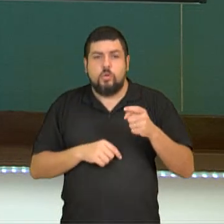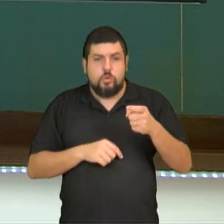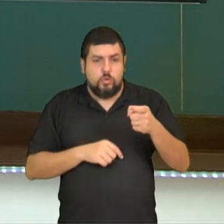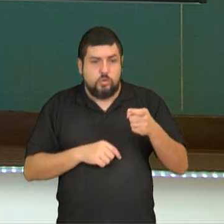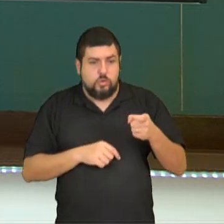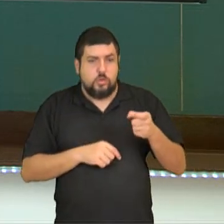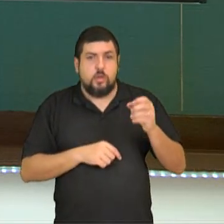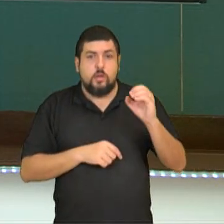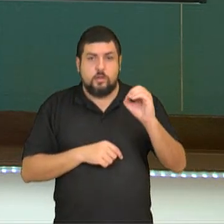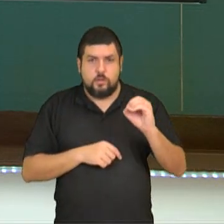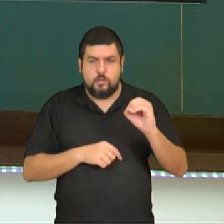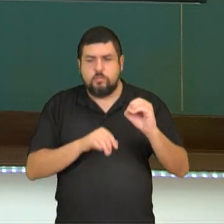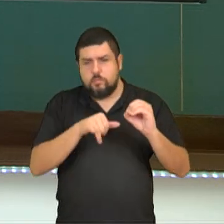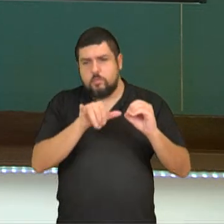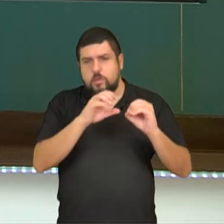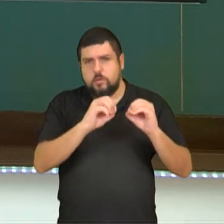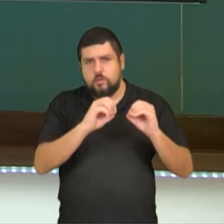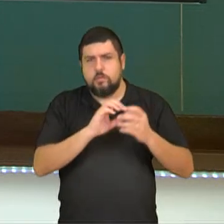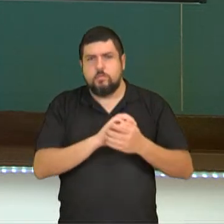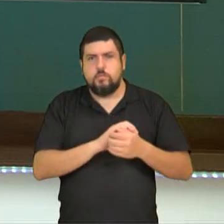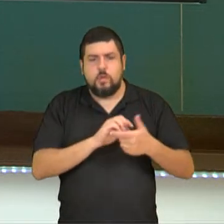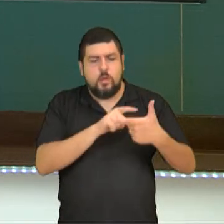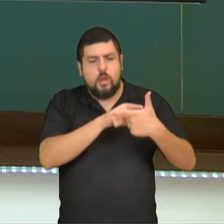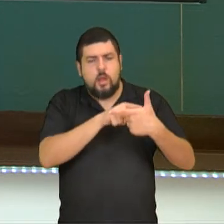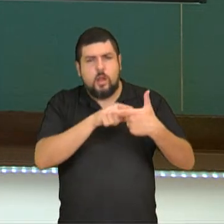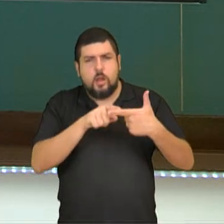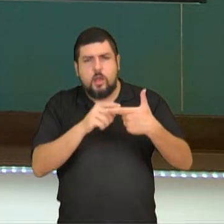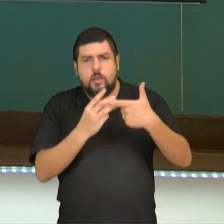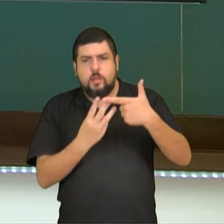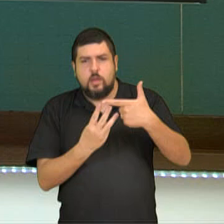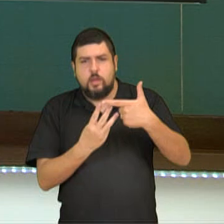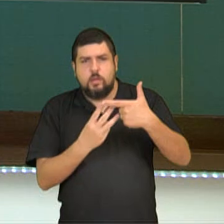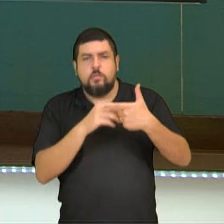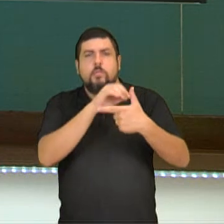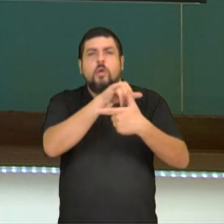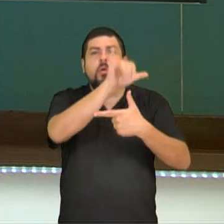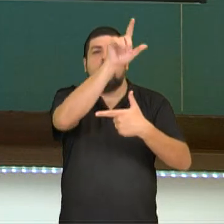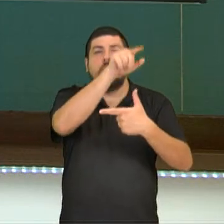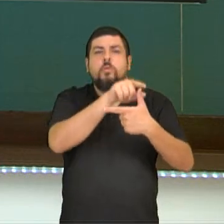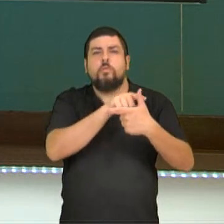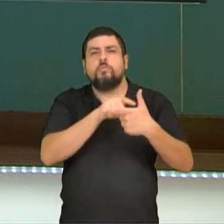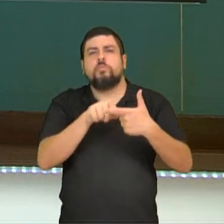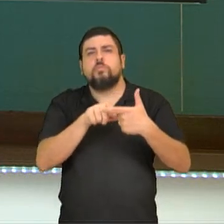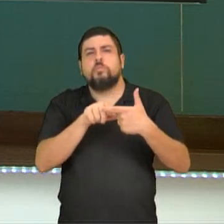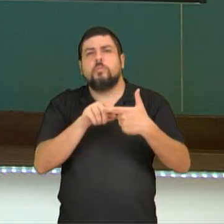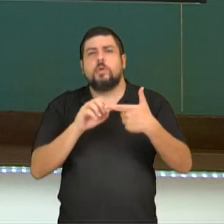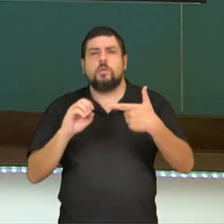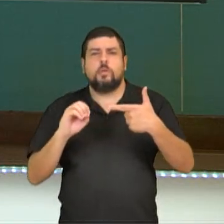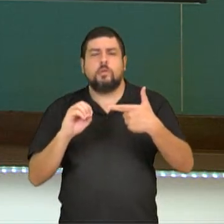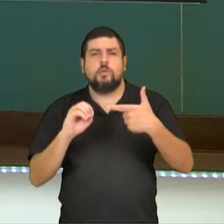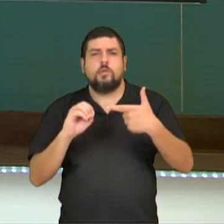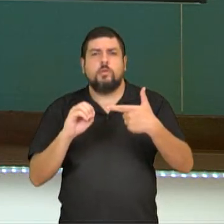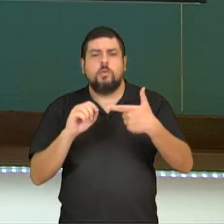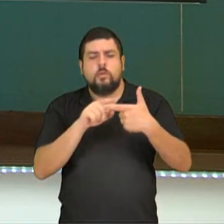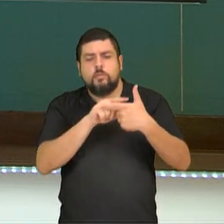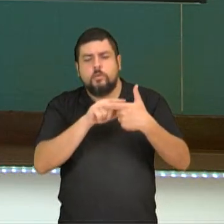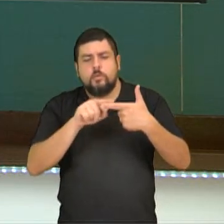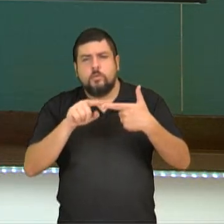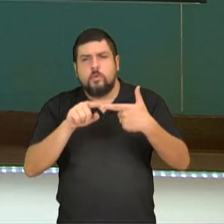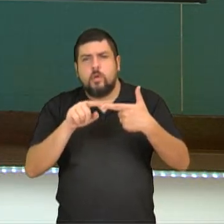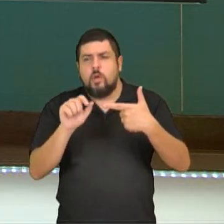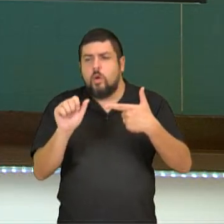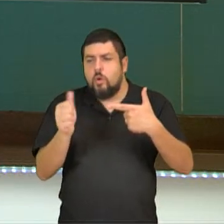0. Quando o x é 3, o y é 0. Quando o x é 6, o y é 0. E quando o x é